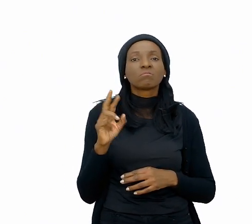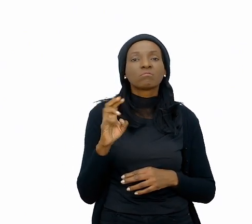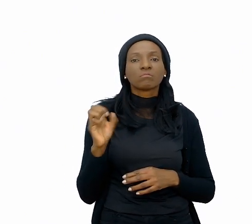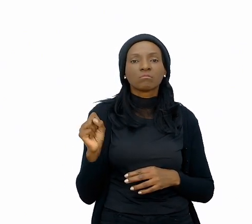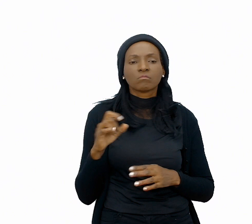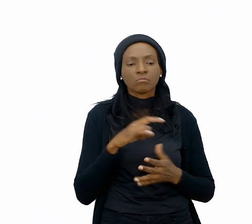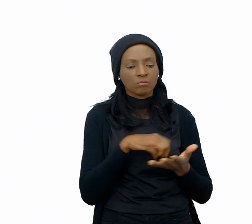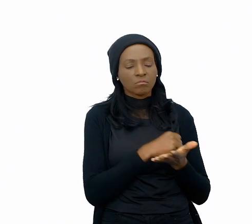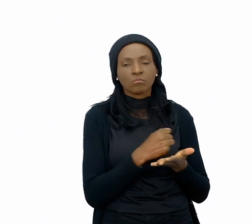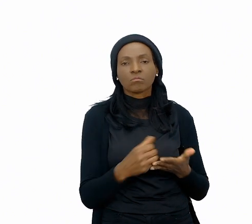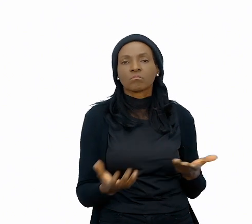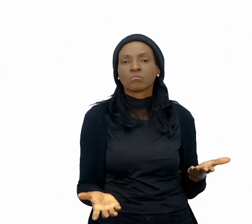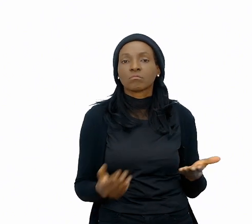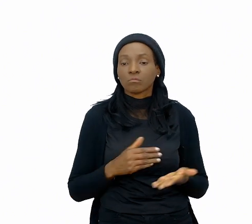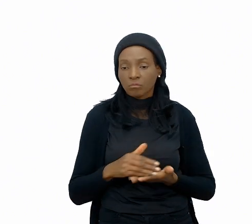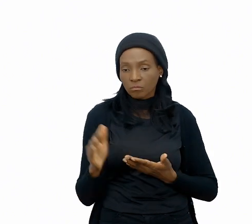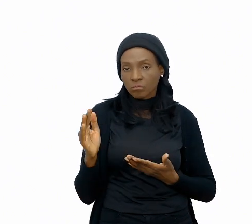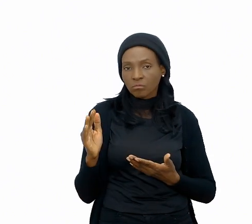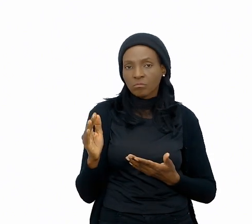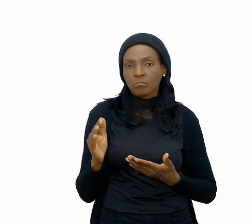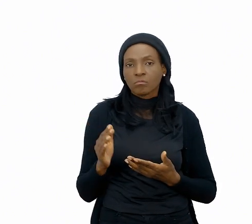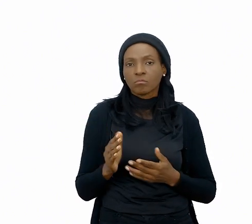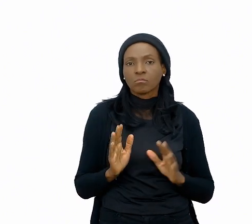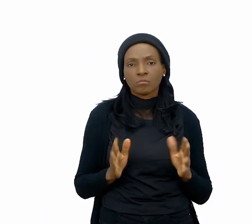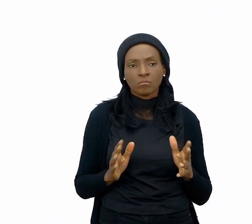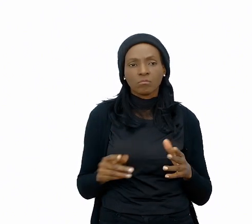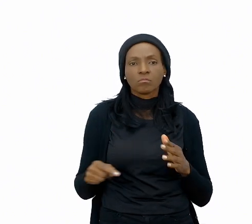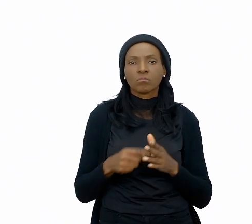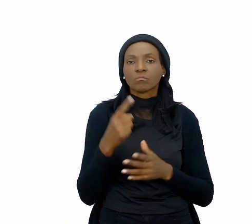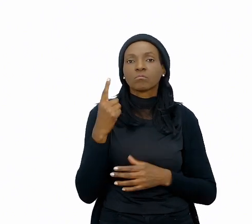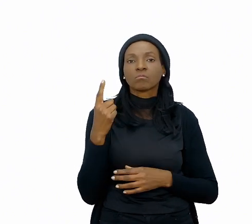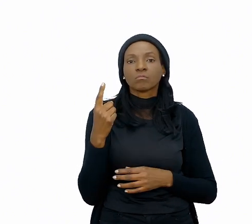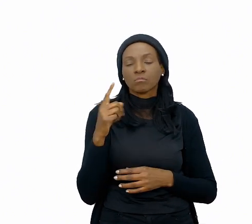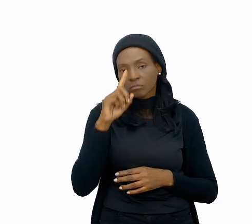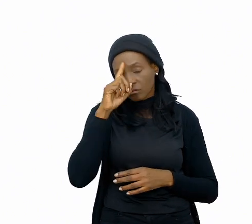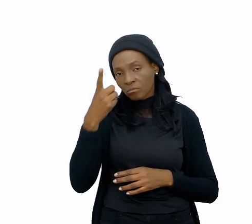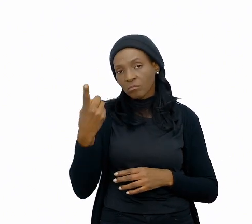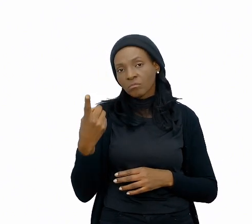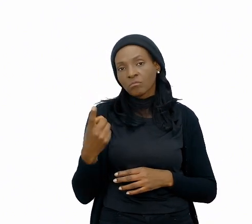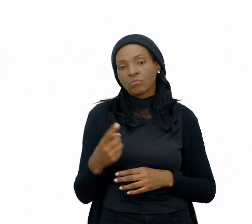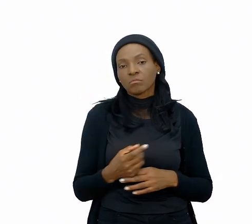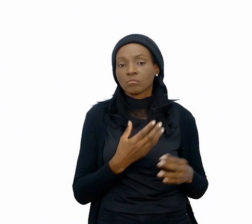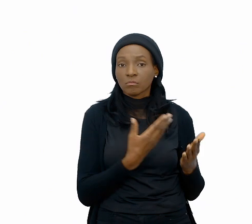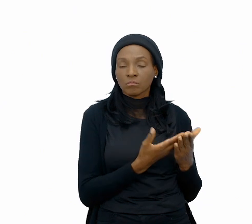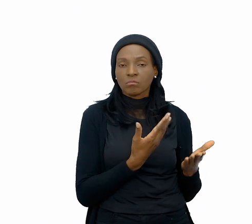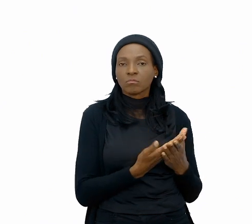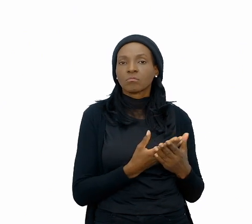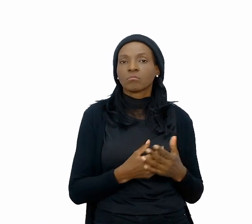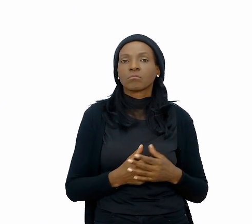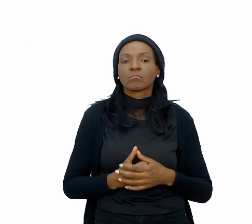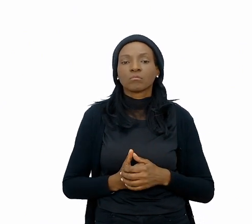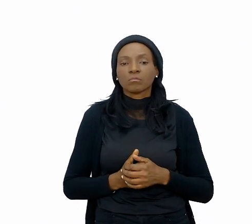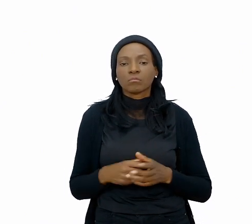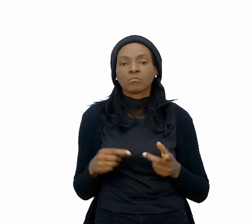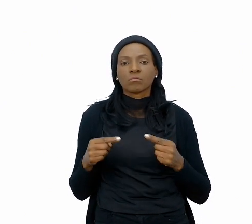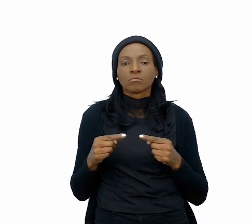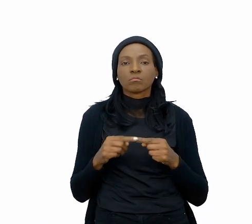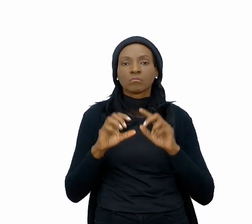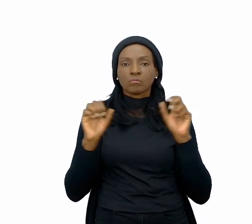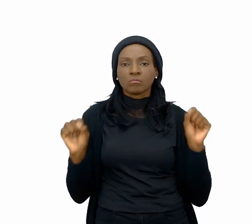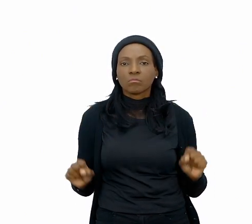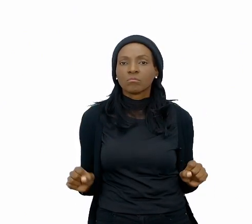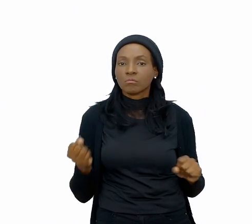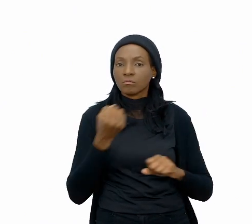Então, logo de início, ele traz as primeiras ideias dos estudantes a respeito do sistema